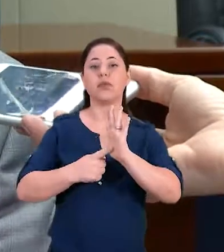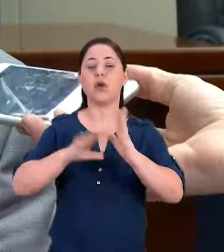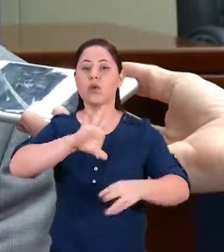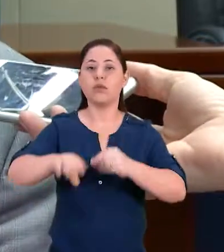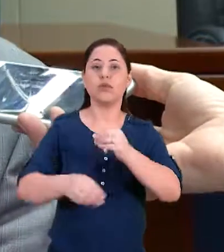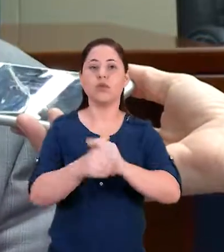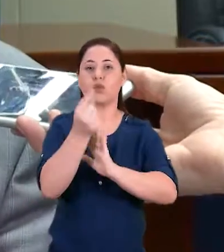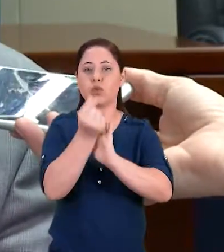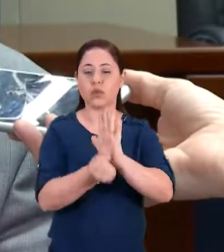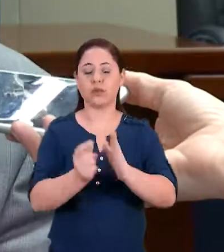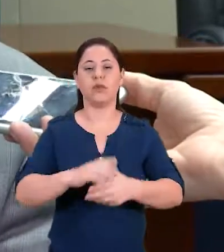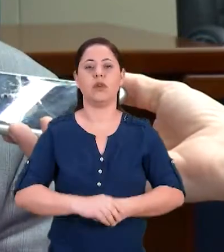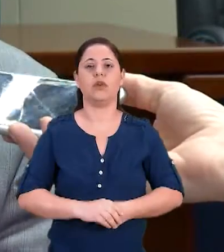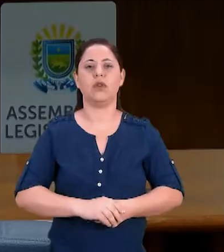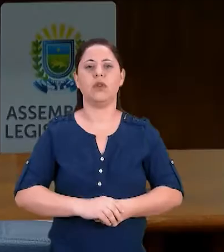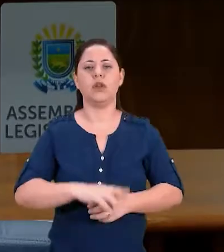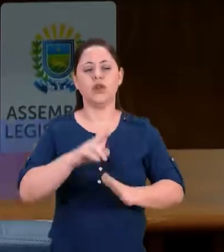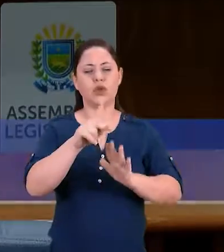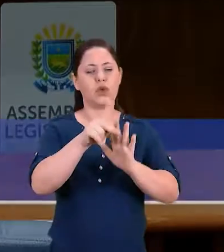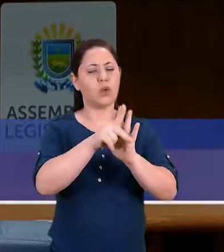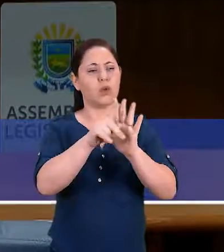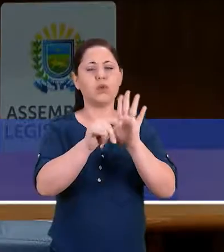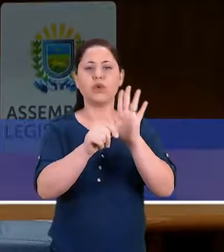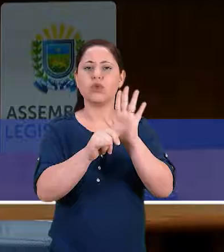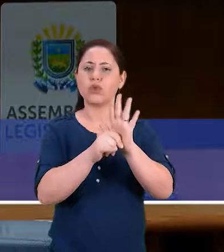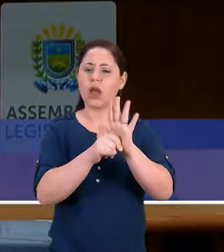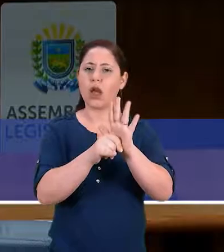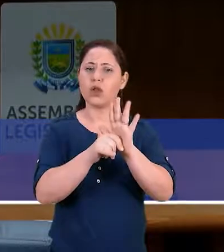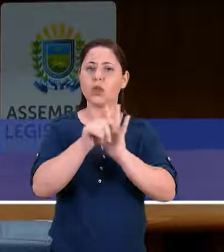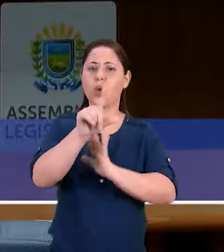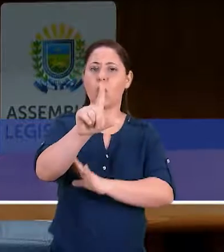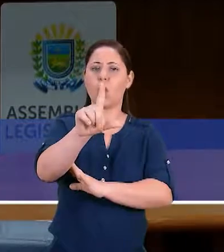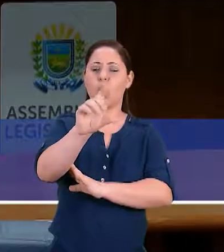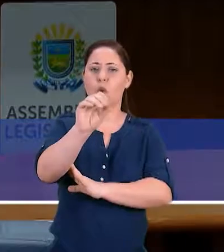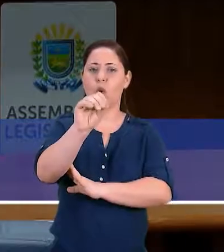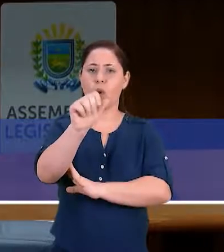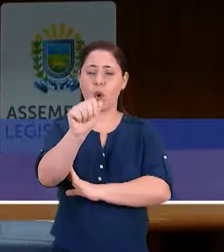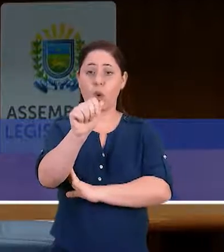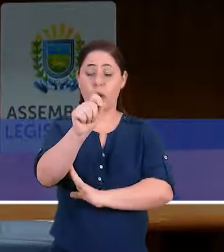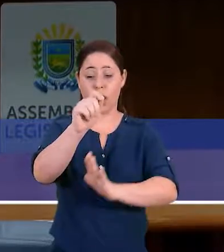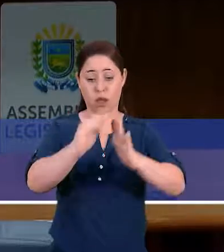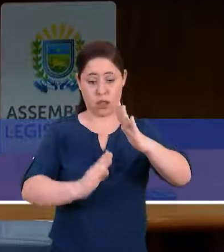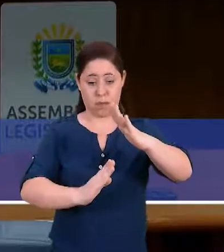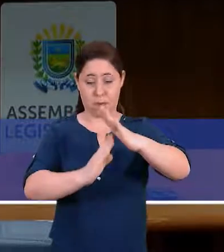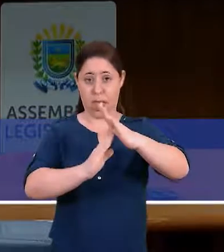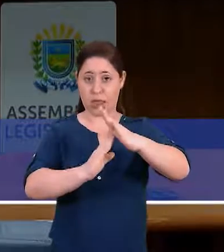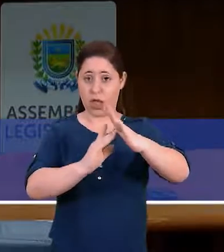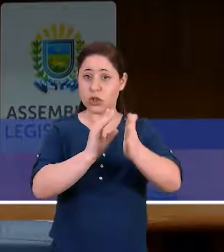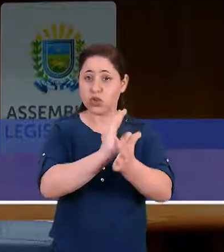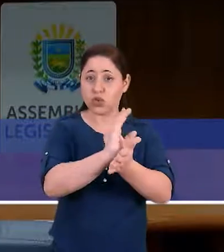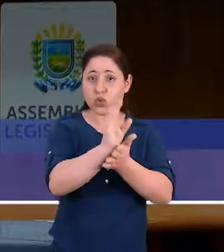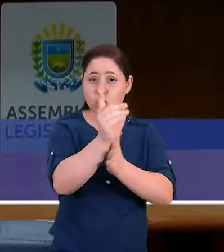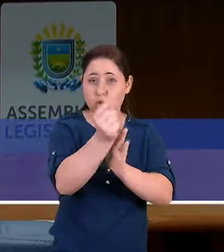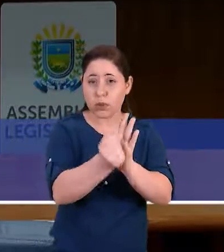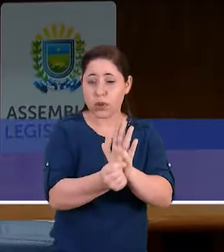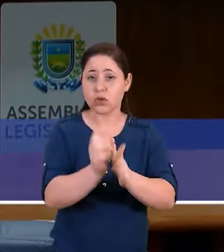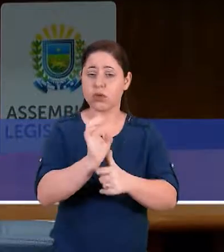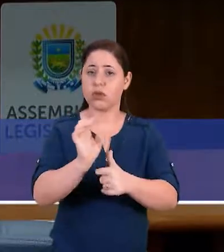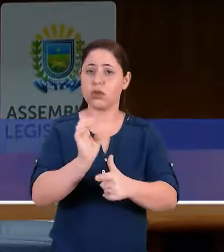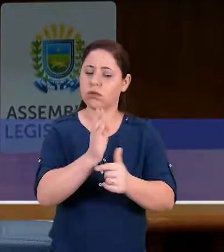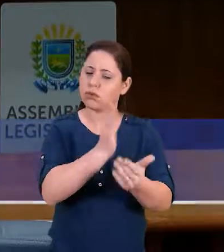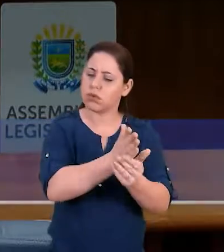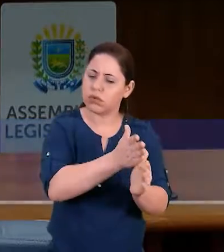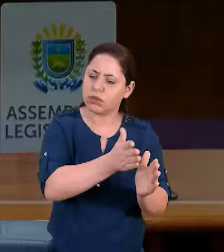possam apresentar emendas ao orçamento. E o projeto de lei orçamentária, a LOA, que fixa a despesa do Estado, segue a